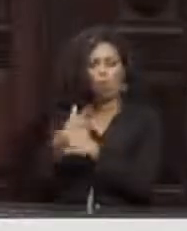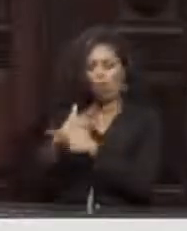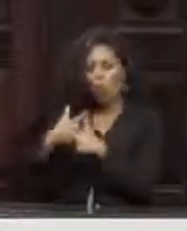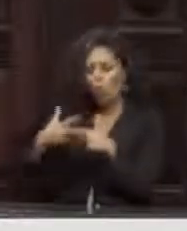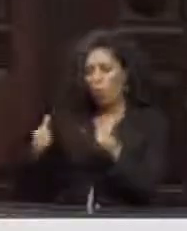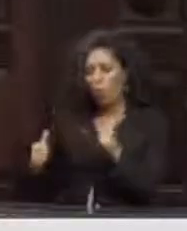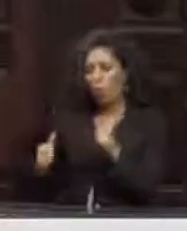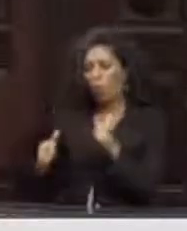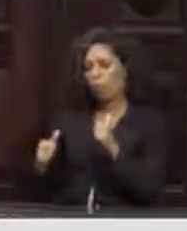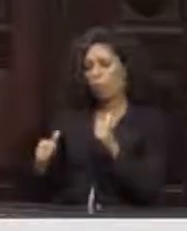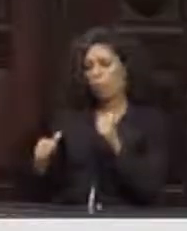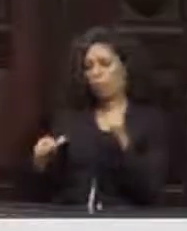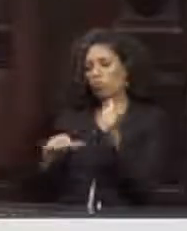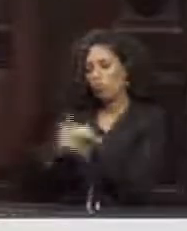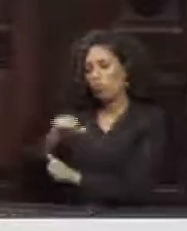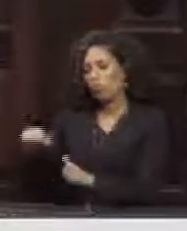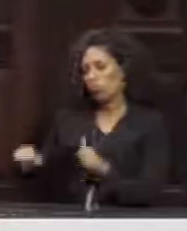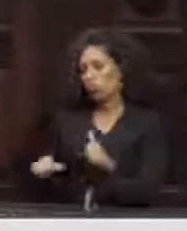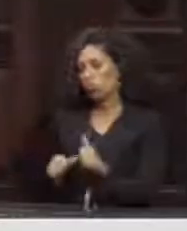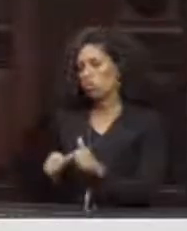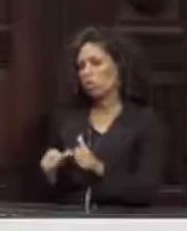pela iniciativa privada.